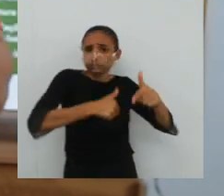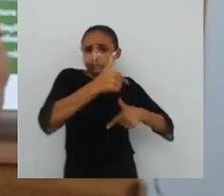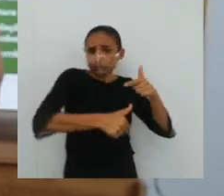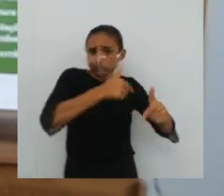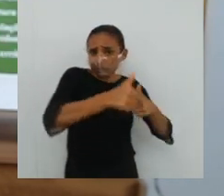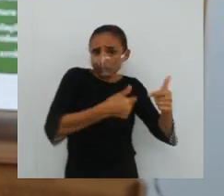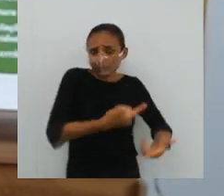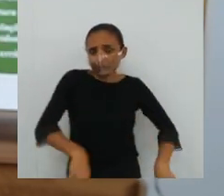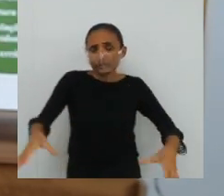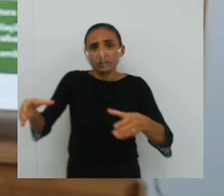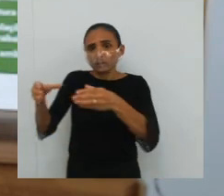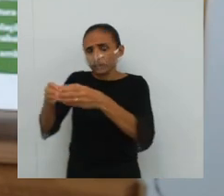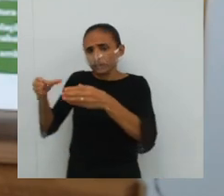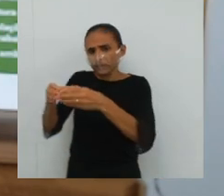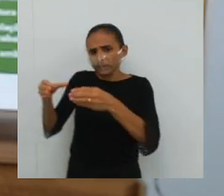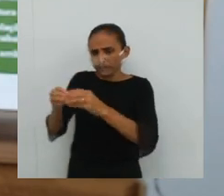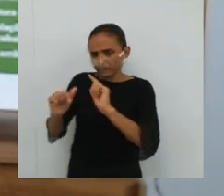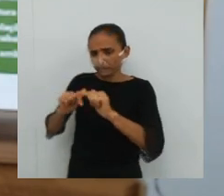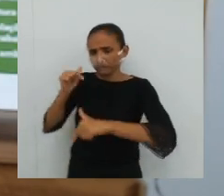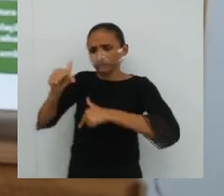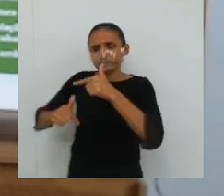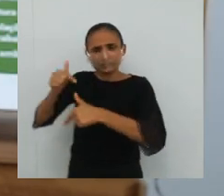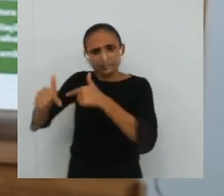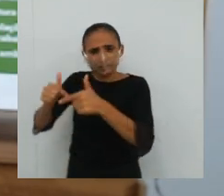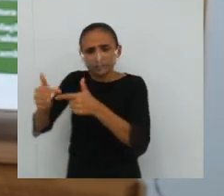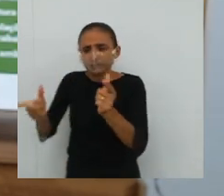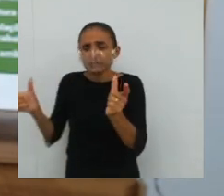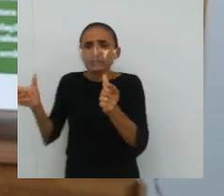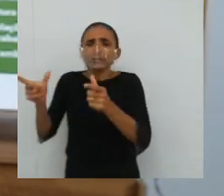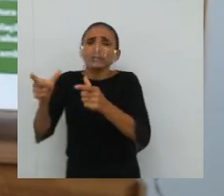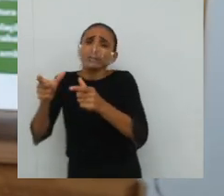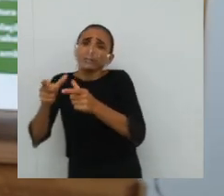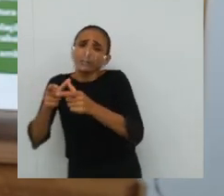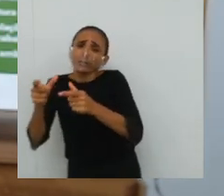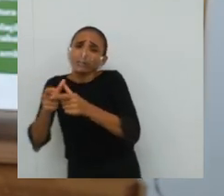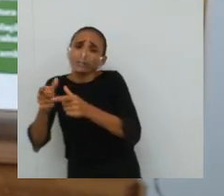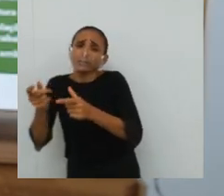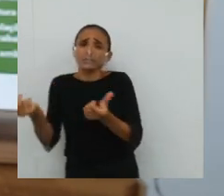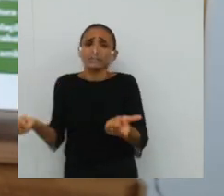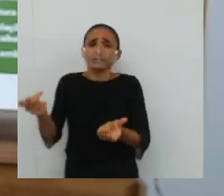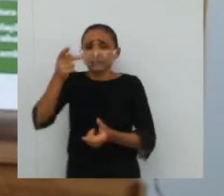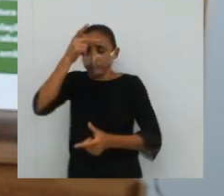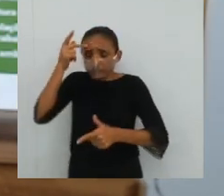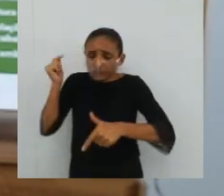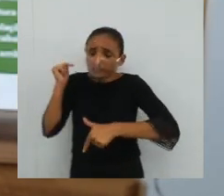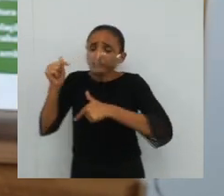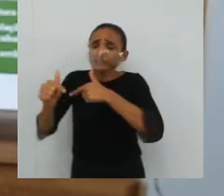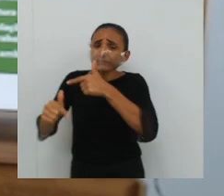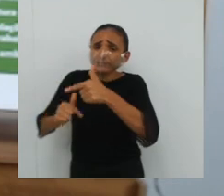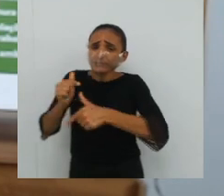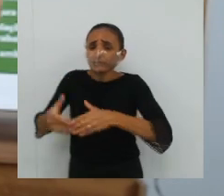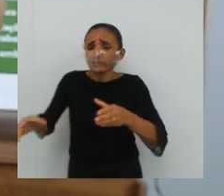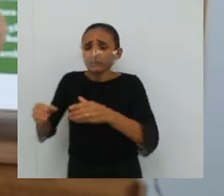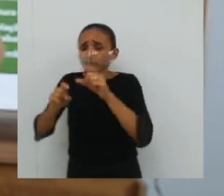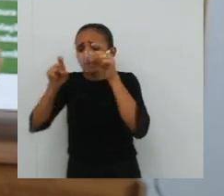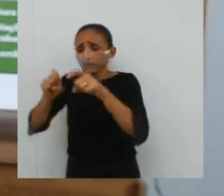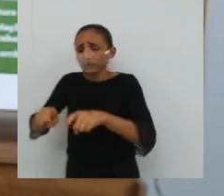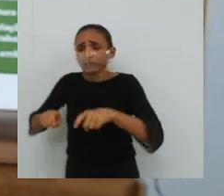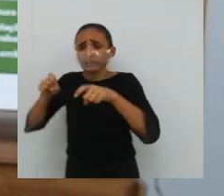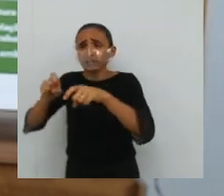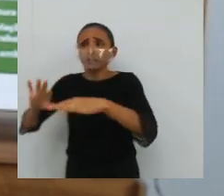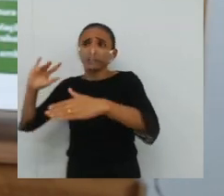o sistema extensivo está ligado aos pequenos e médios produtores, ligado à agricultura